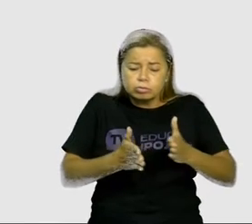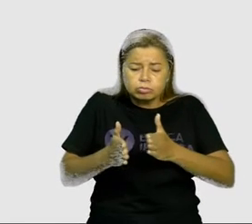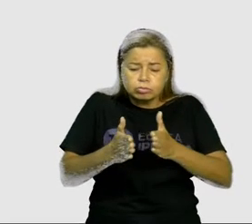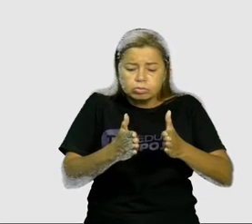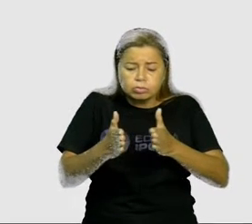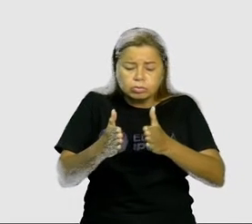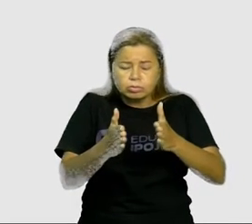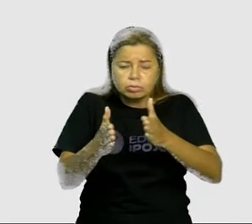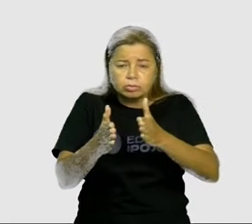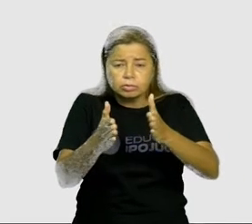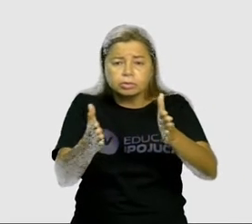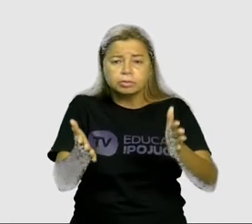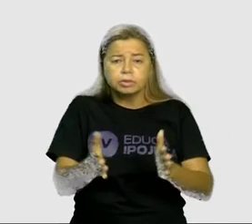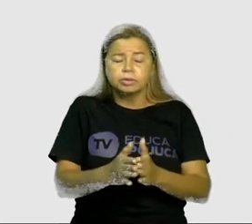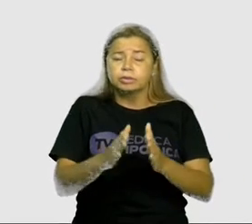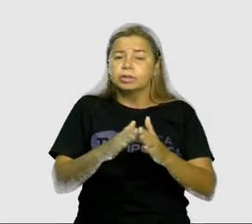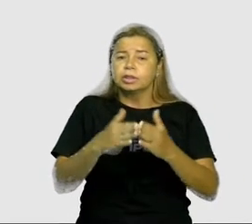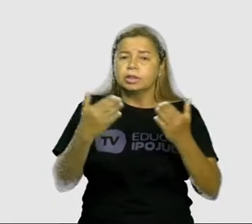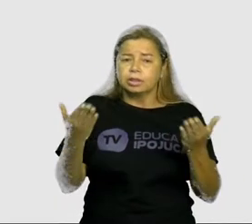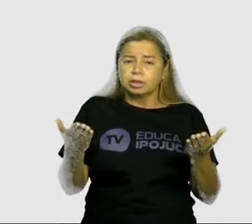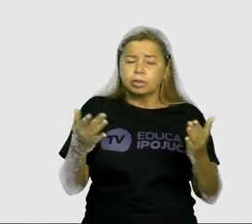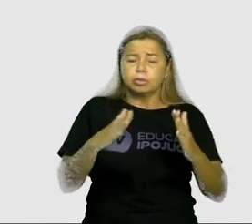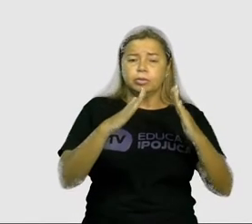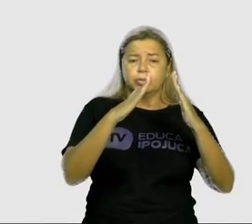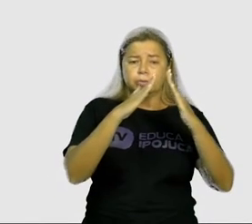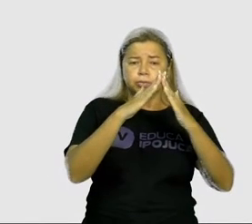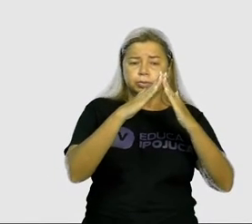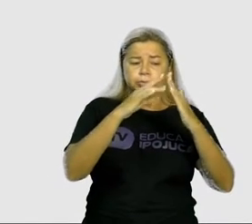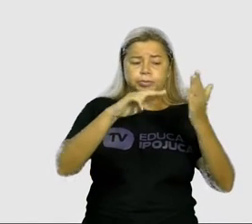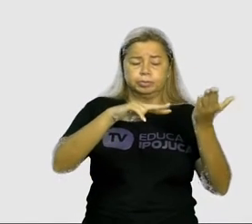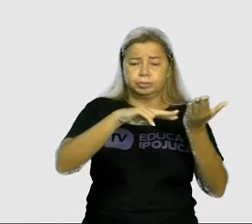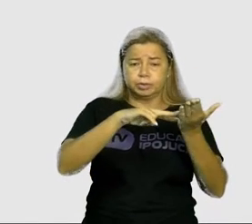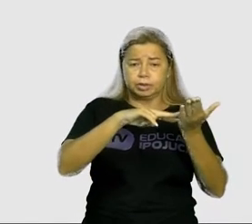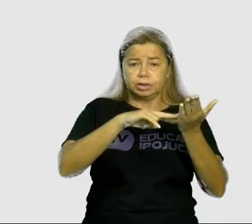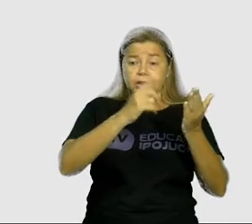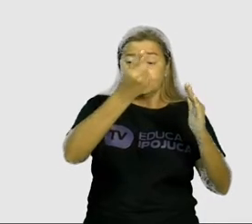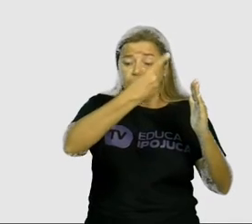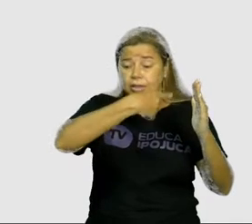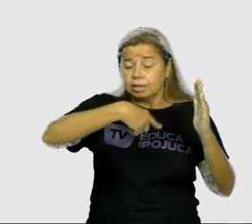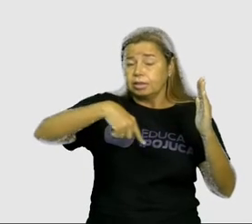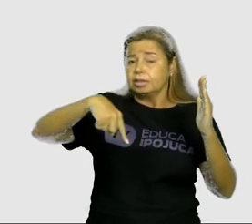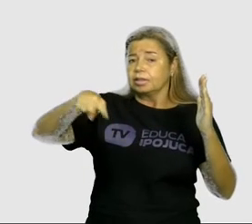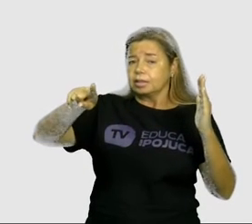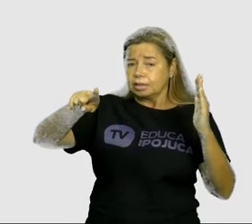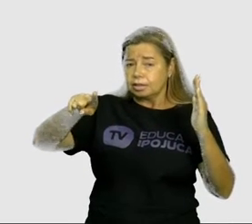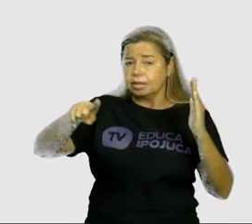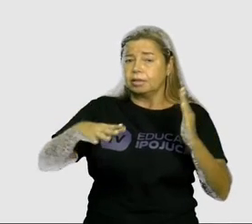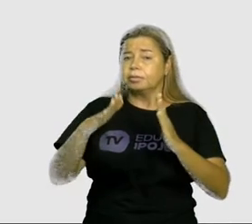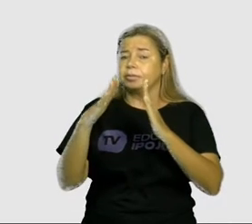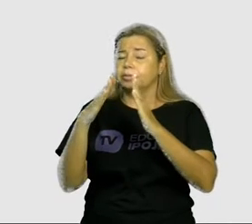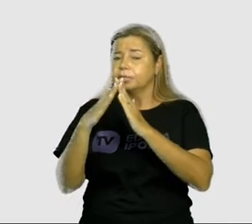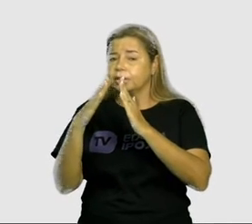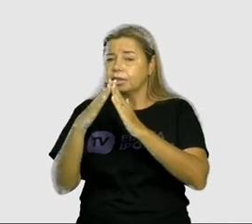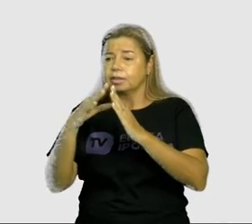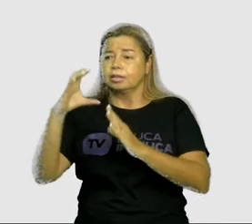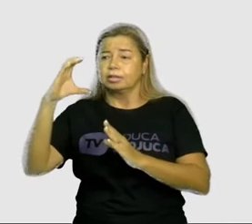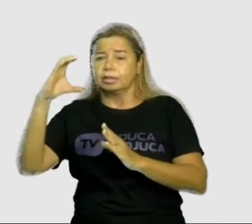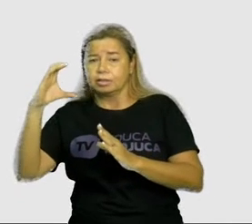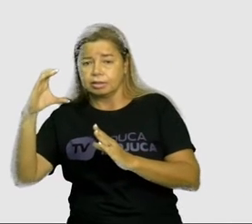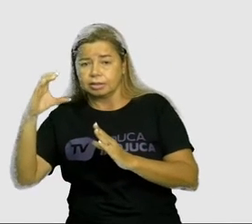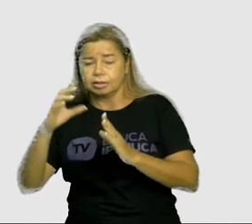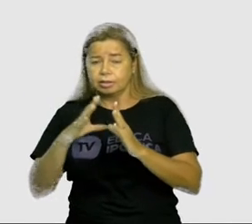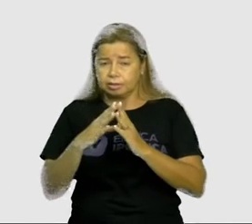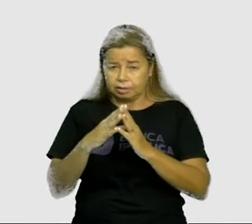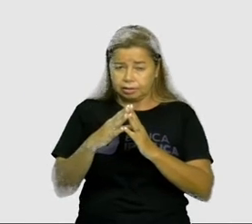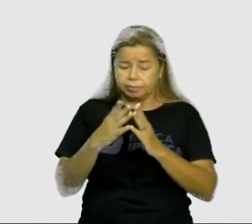tô quando ele sai da pizzaria e vai até a casa sei para fazer entrega ele está fazendo um percurso